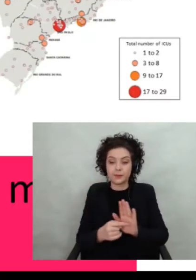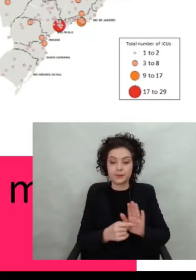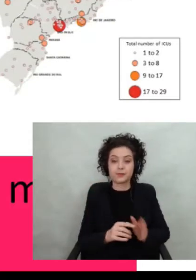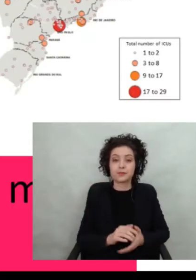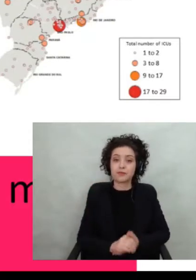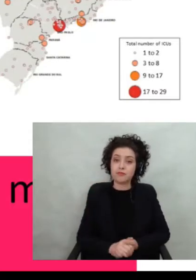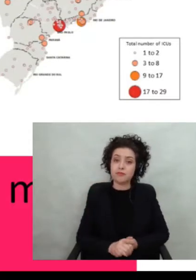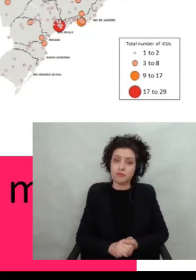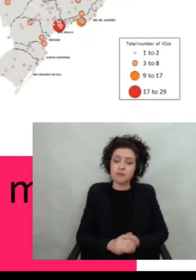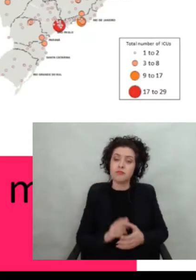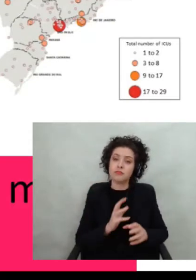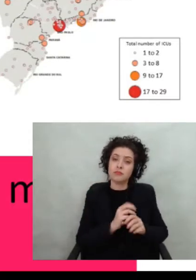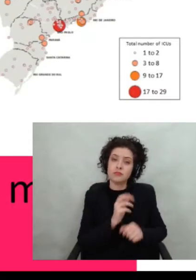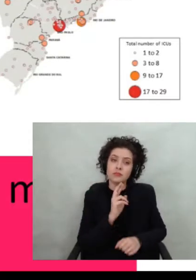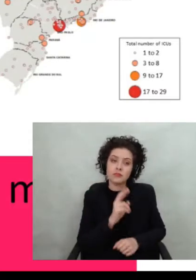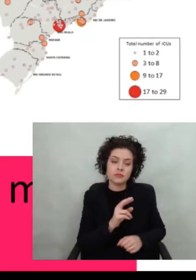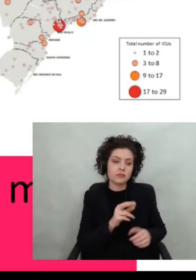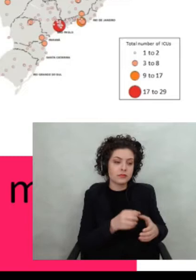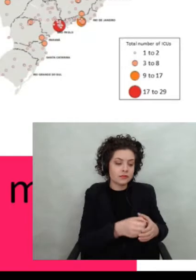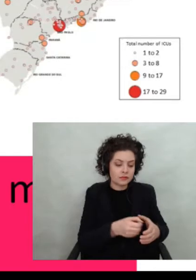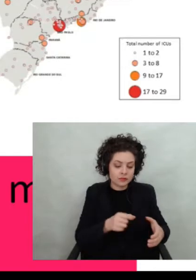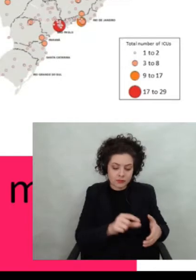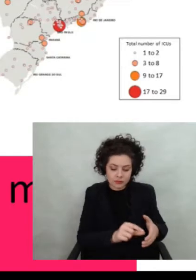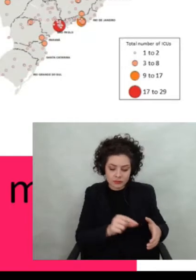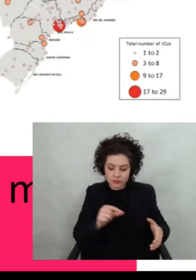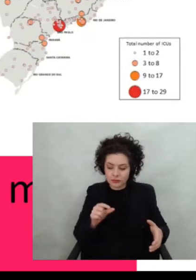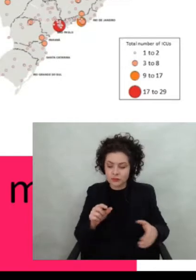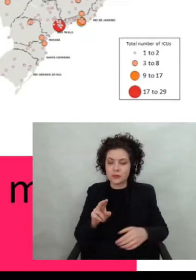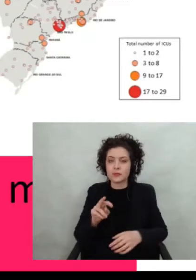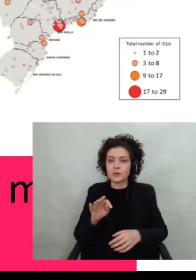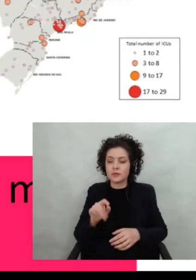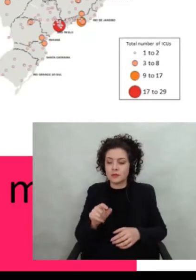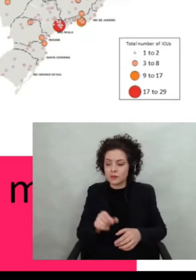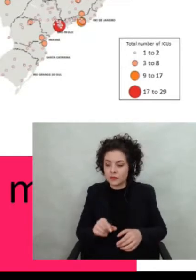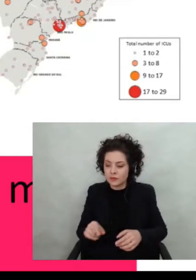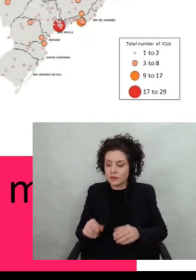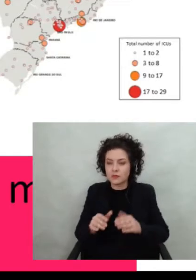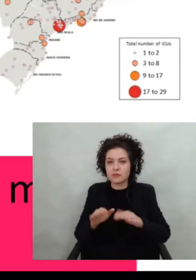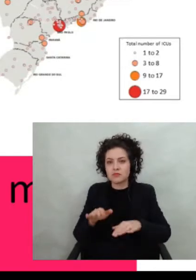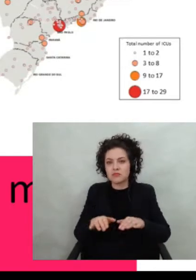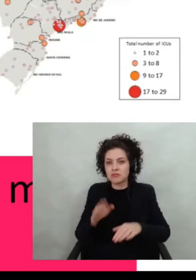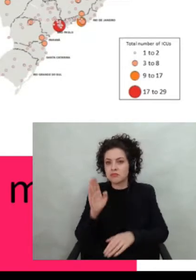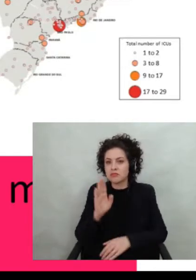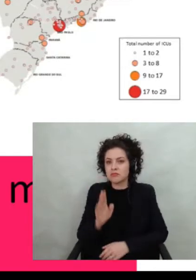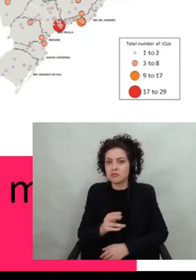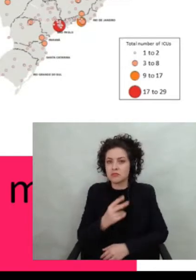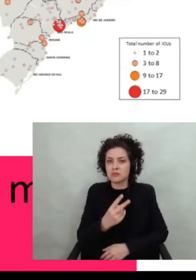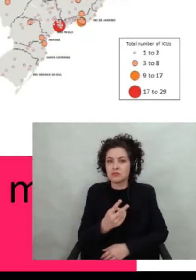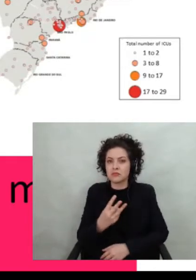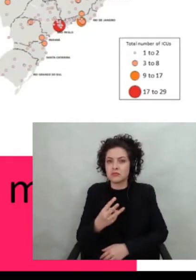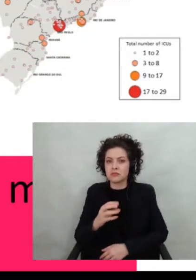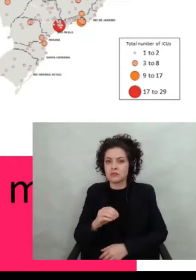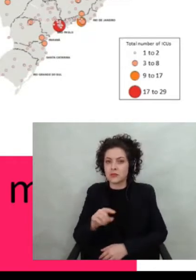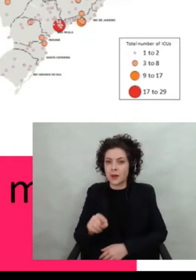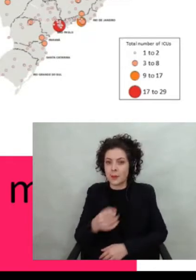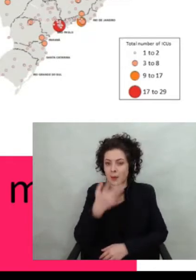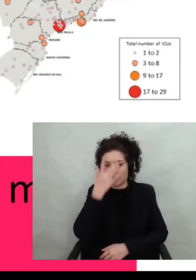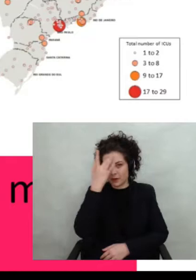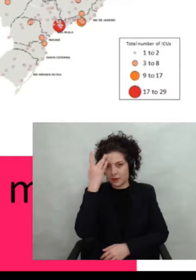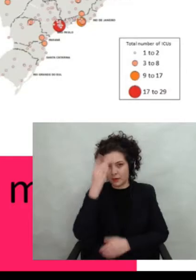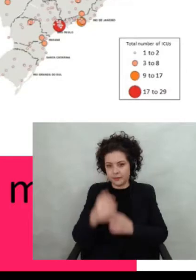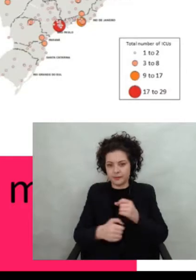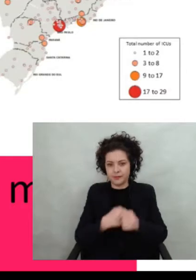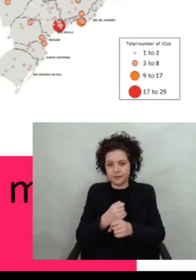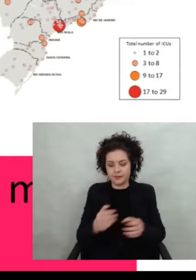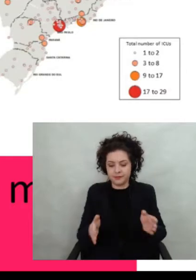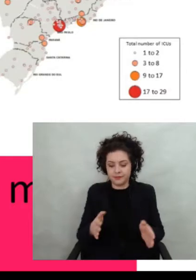amostra aleatória de UTIs, se estimou que morrem por ano no Brasil 230 mil pessoas, somente dentro das unidades de